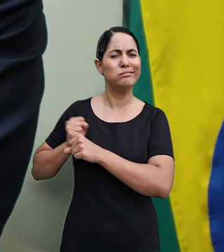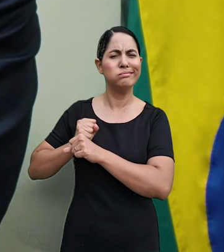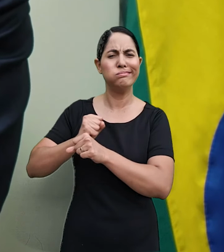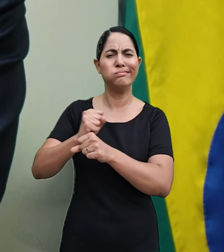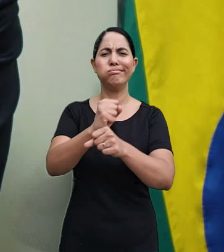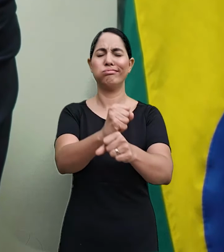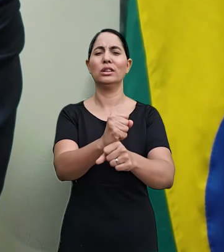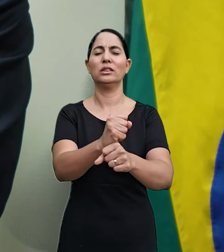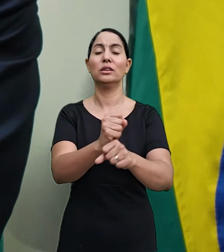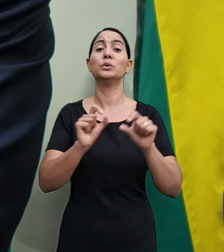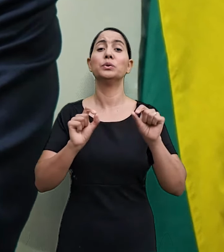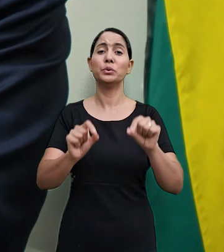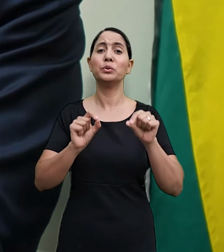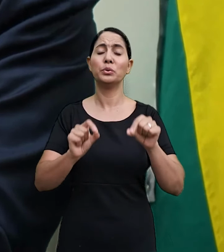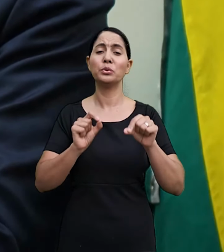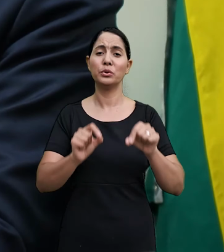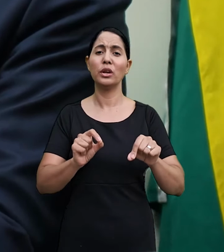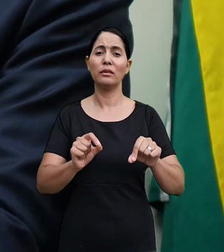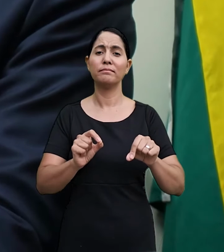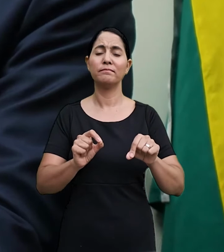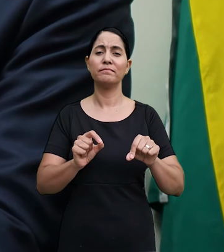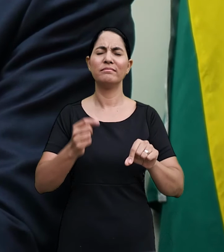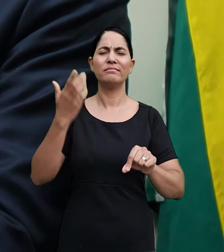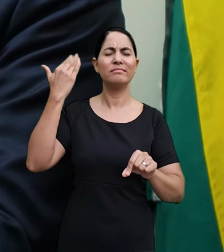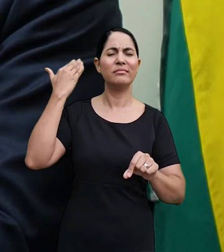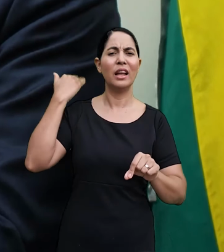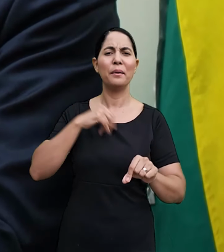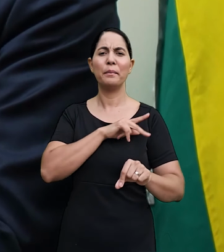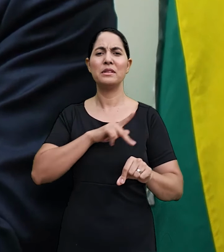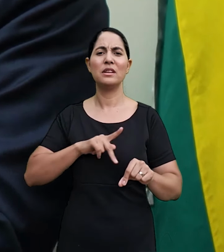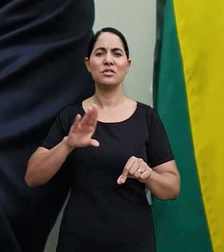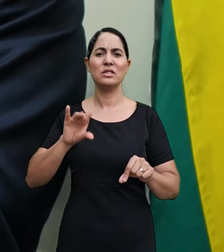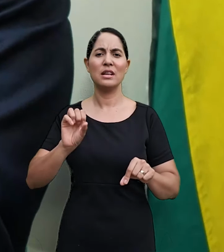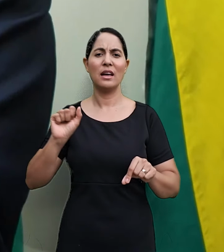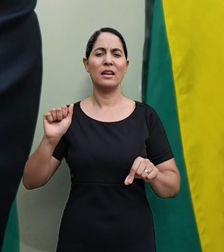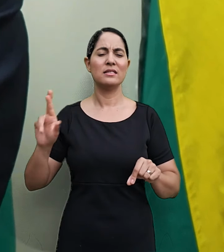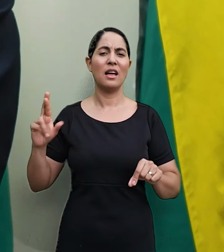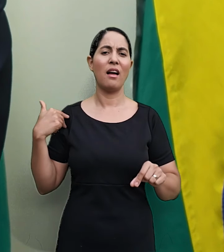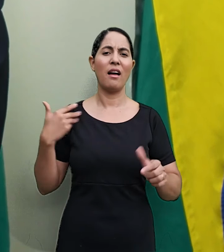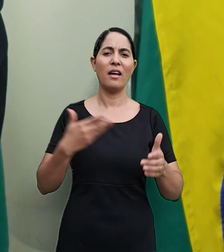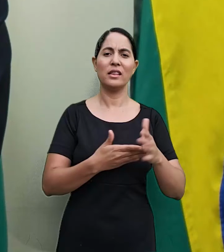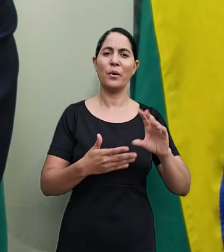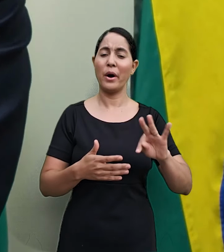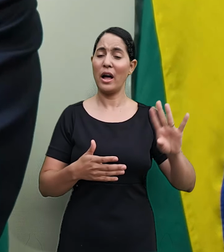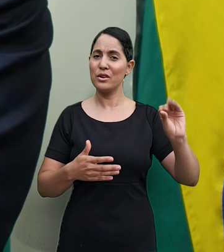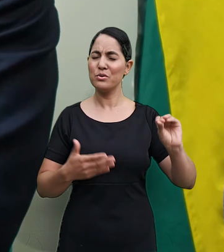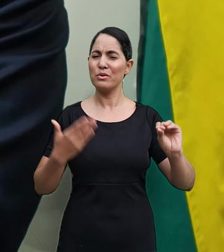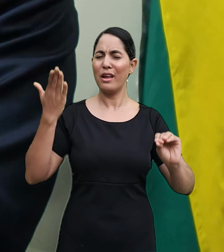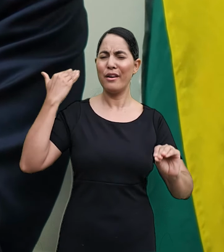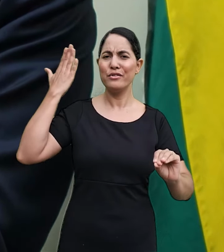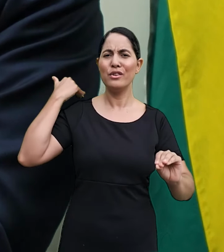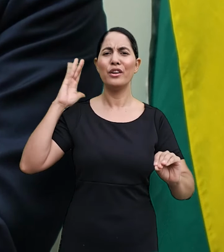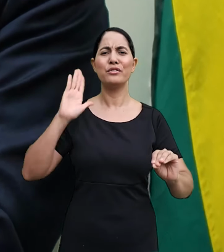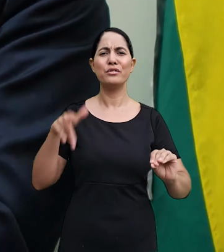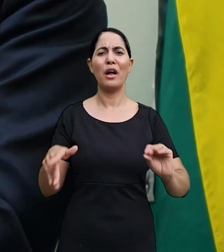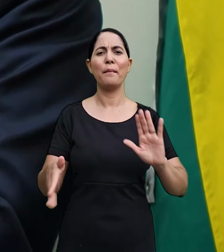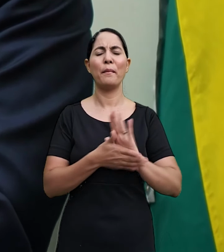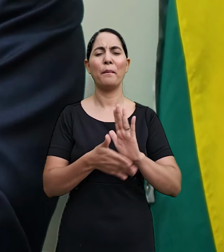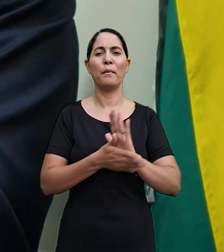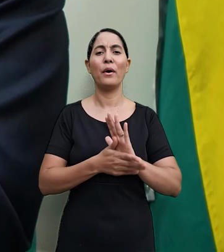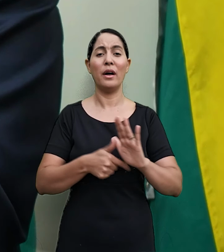rememorava com o presidente César que desde Reginaldo Oscar de Castro, essa já era uma proposta, mais uma